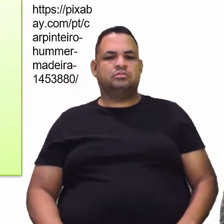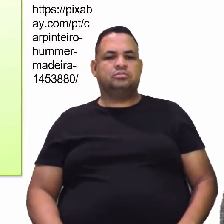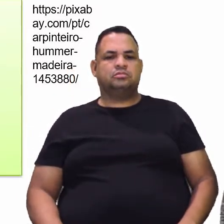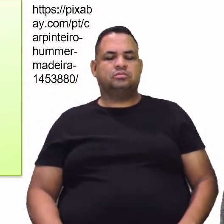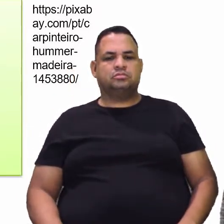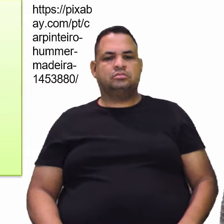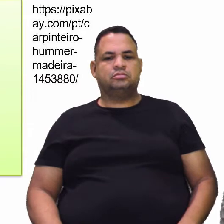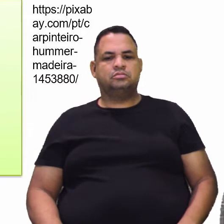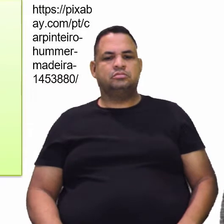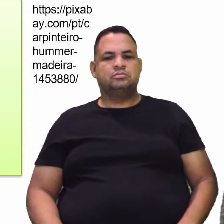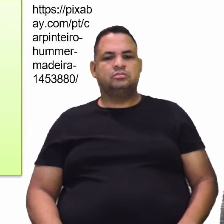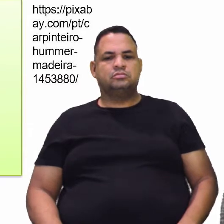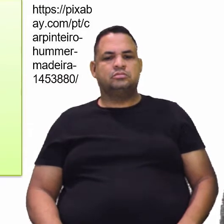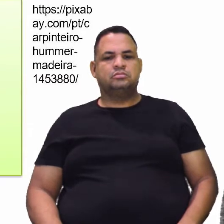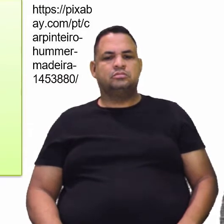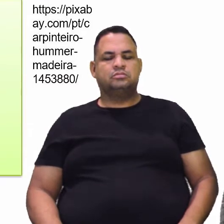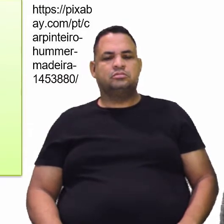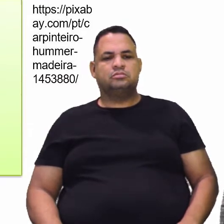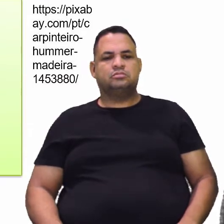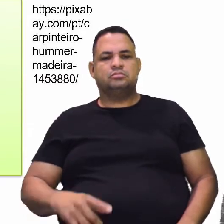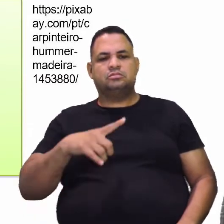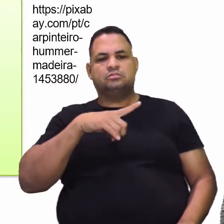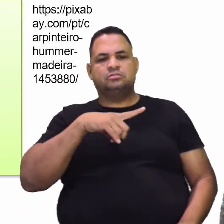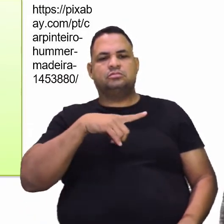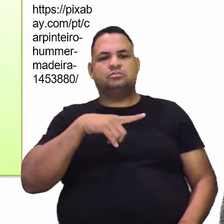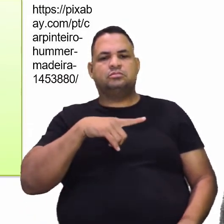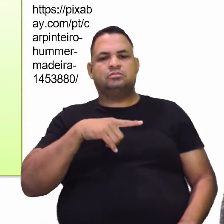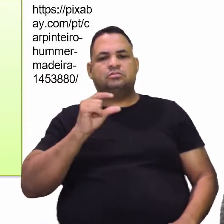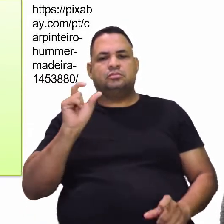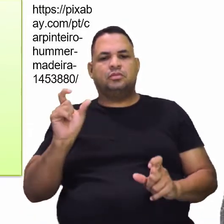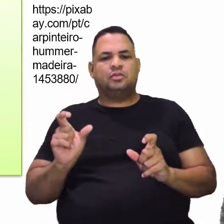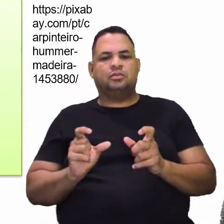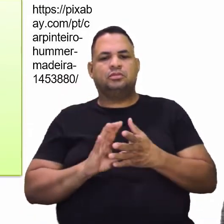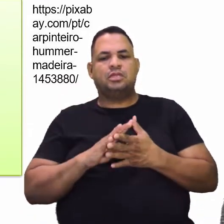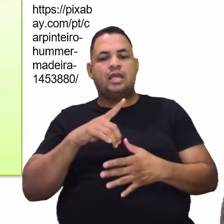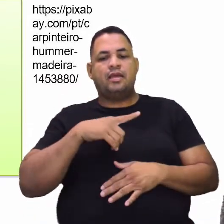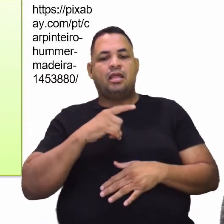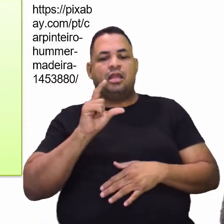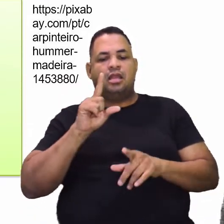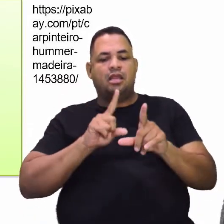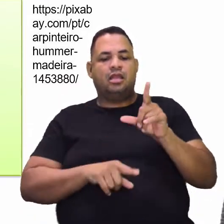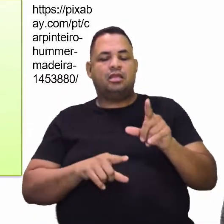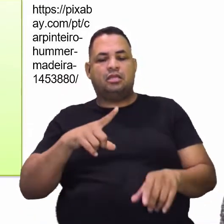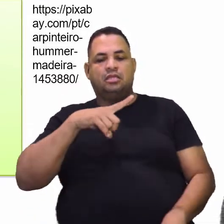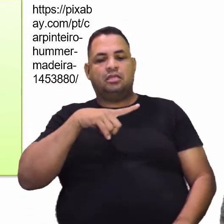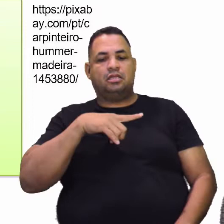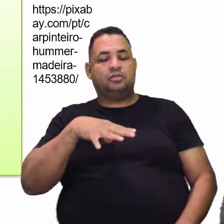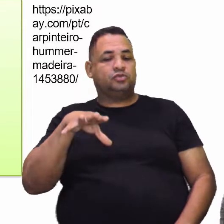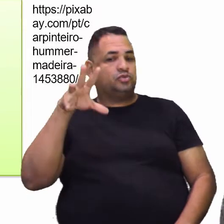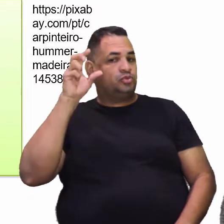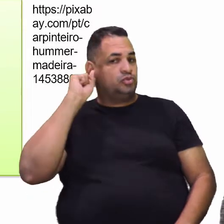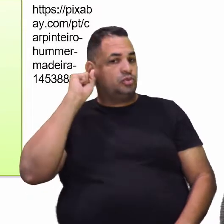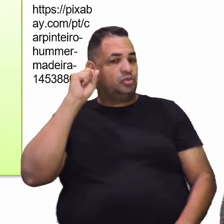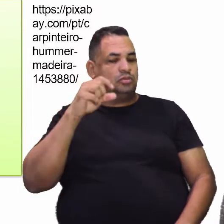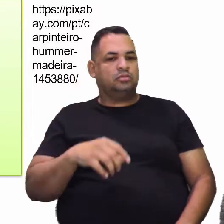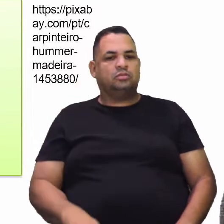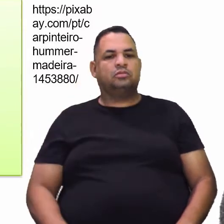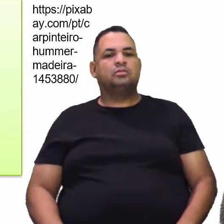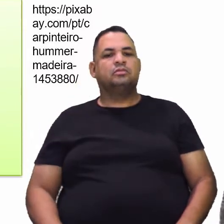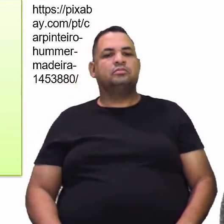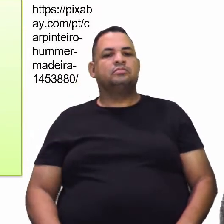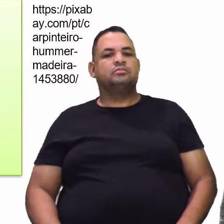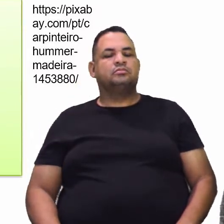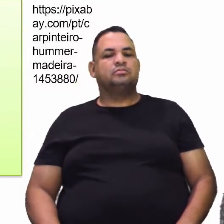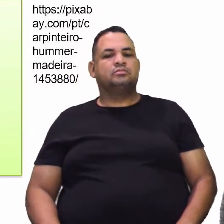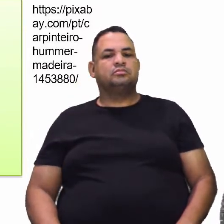consoante e Y? Então tem que ter uma consoante antes do Y E aí, quando tiver uma consoante antes